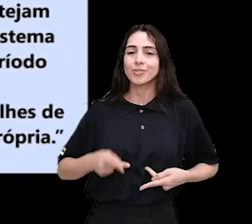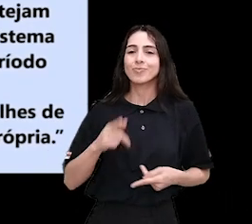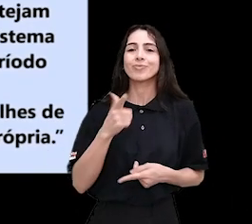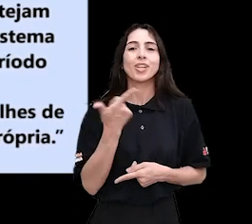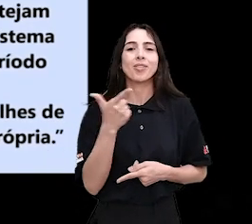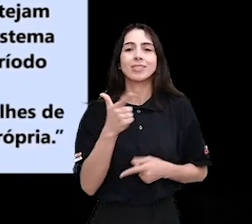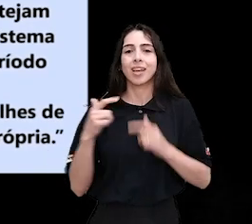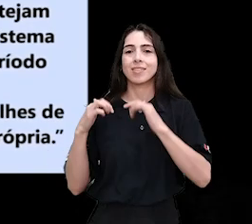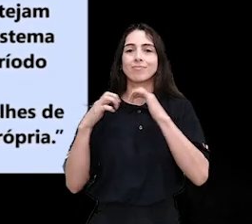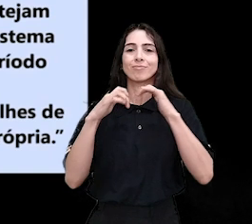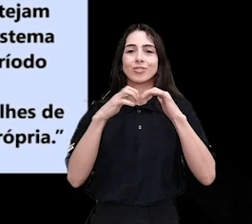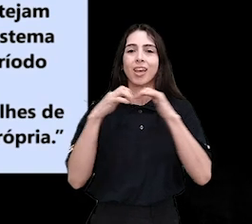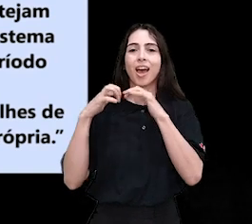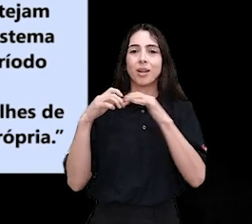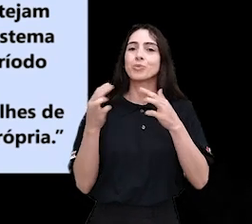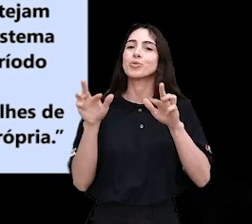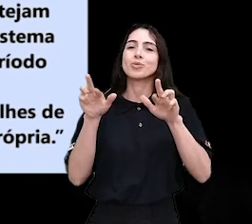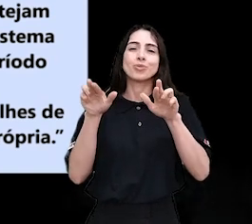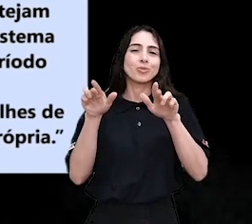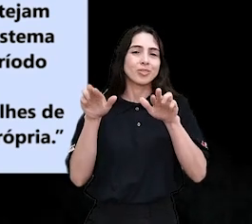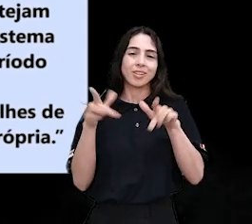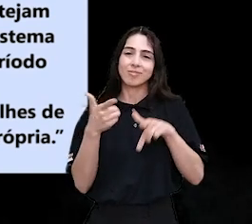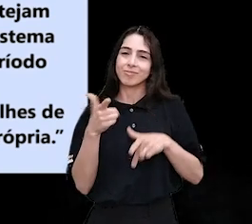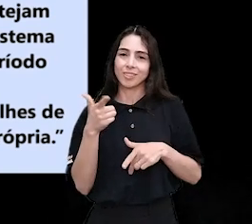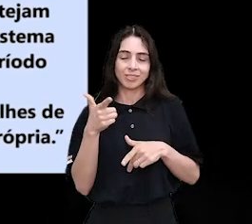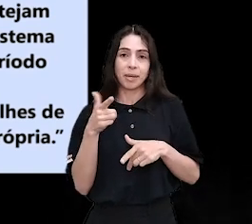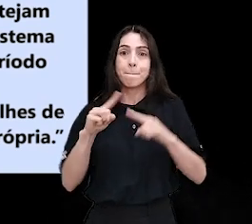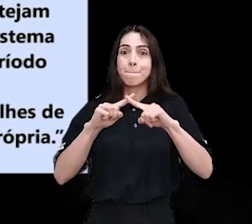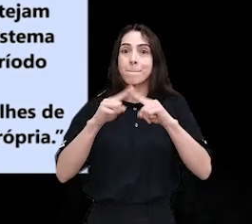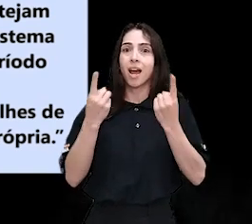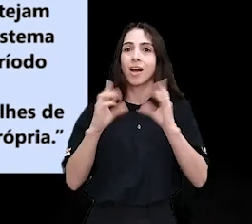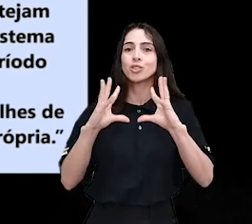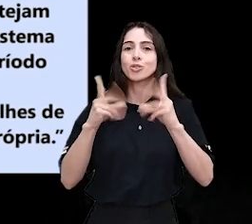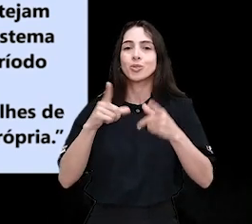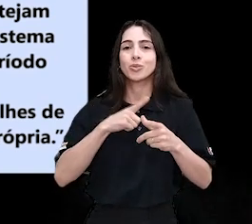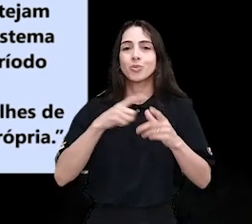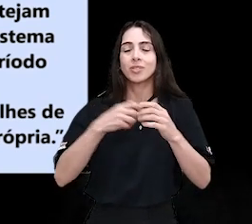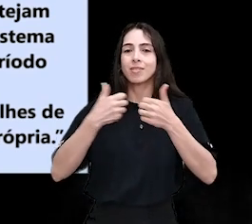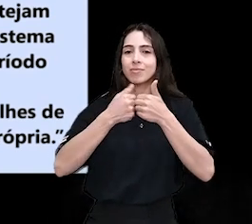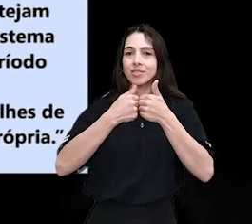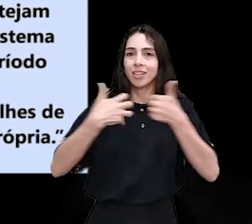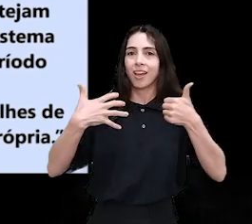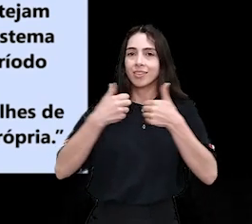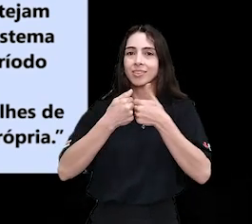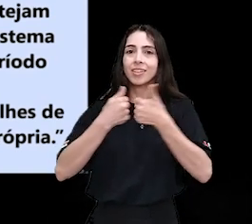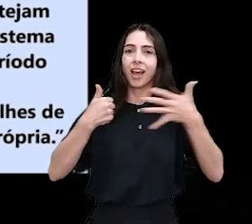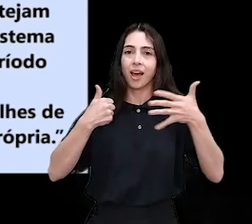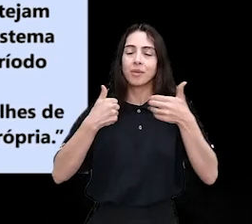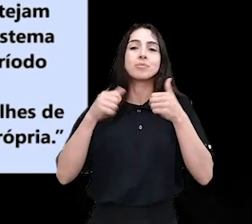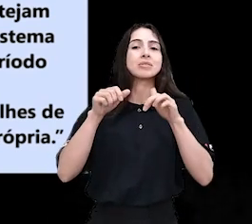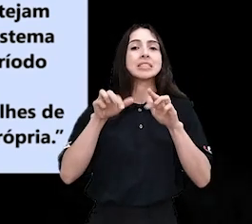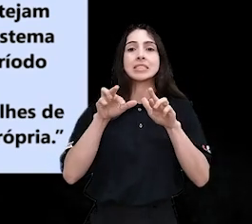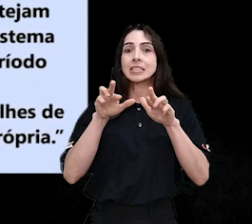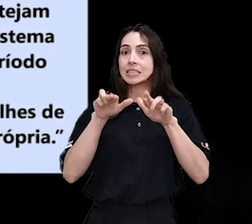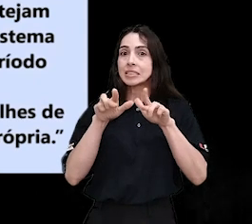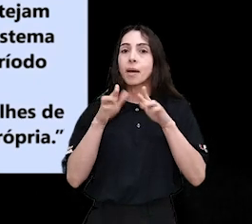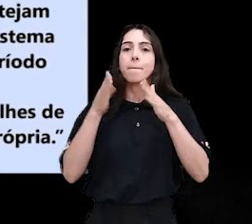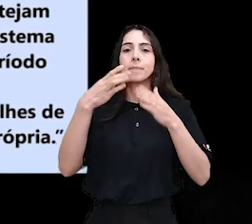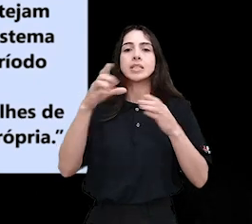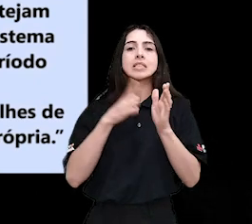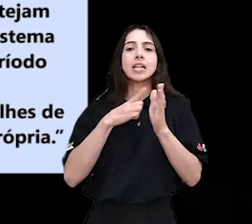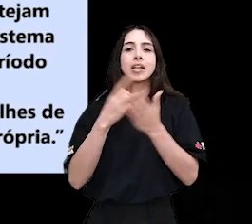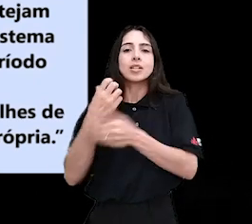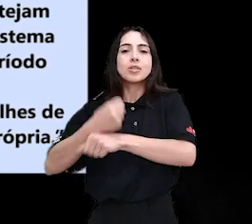nossa espécie, sabemos que não existem dois cérebros iguais, mas podemos afirmar que todos temos vias motoras